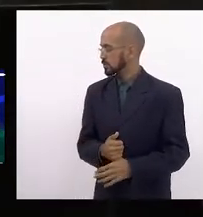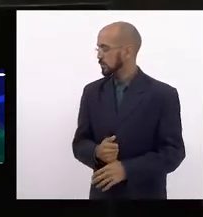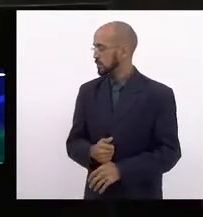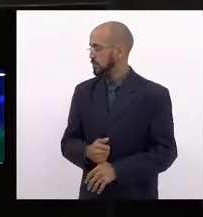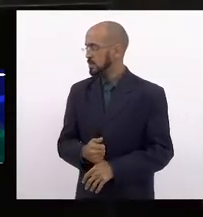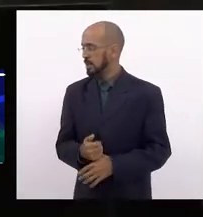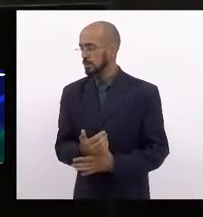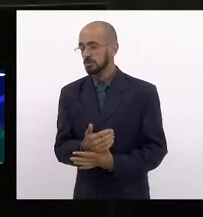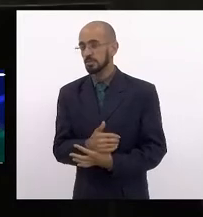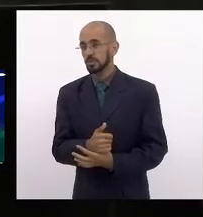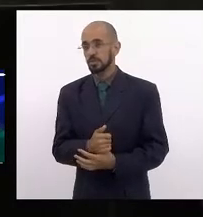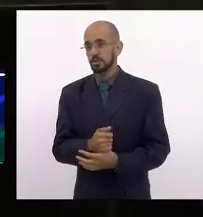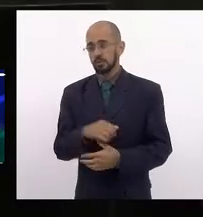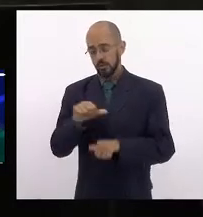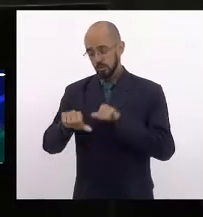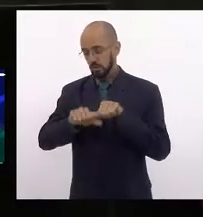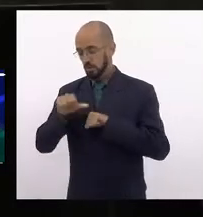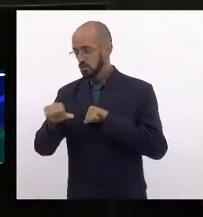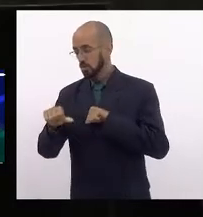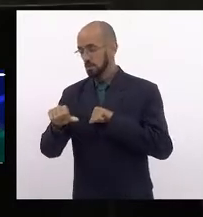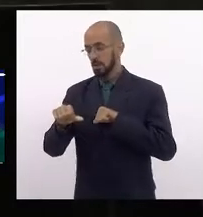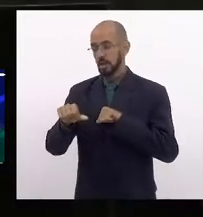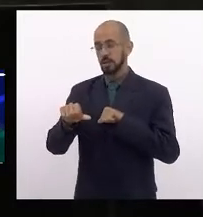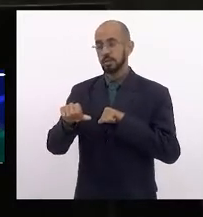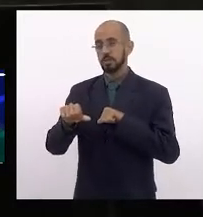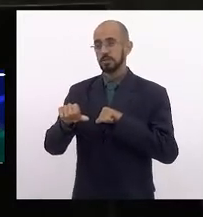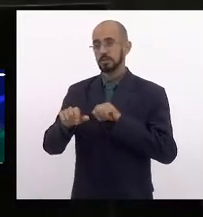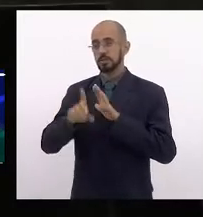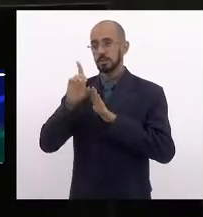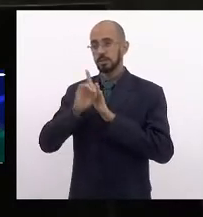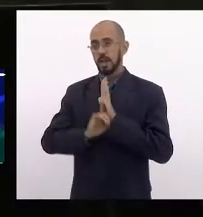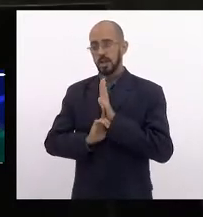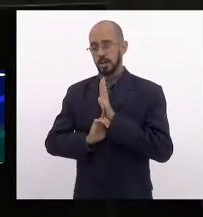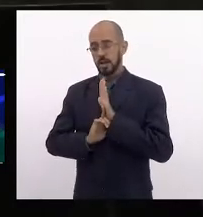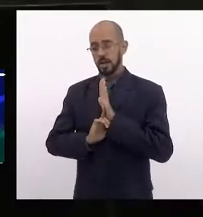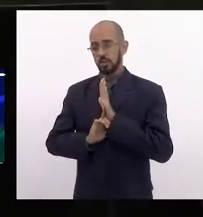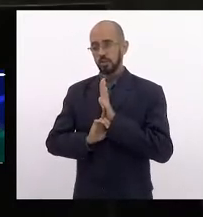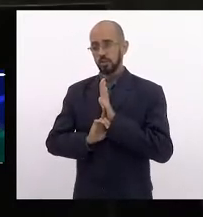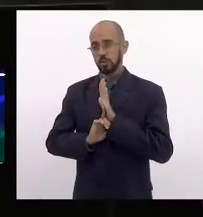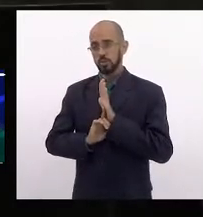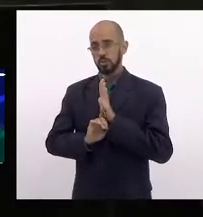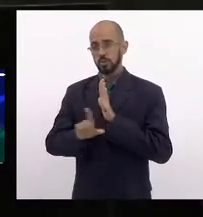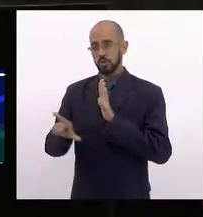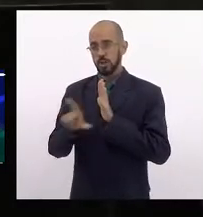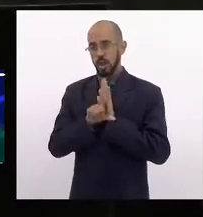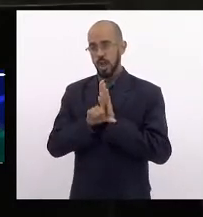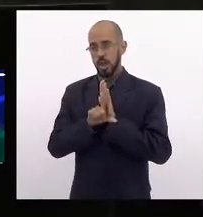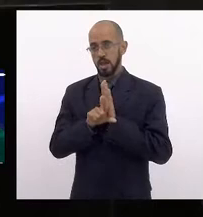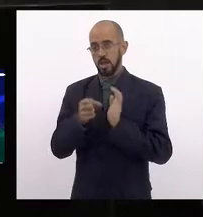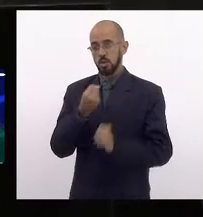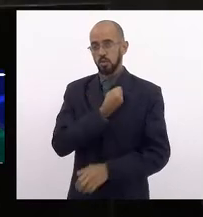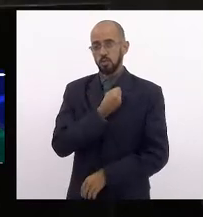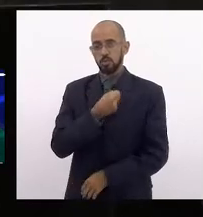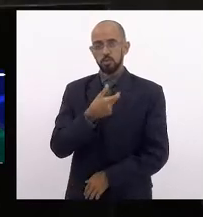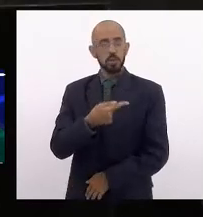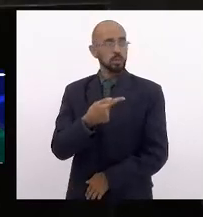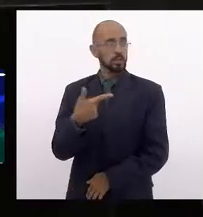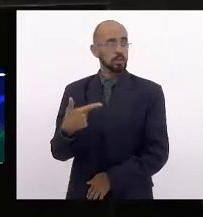que foram transformadas e decreto legislativo de número